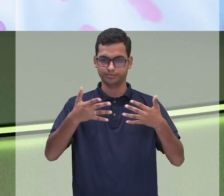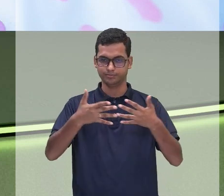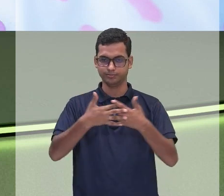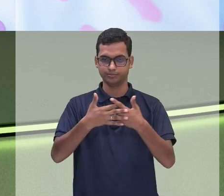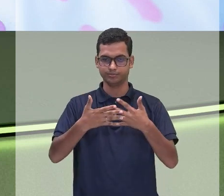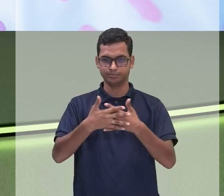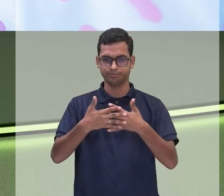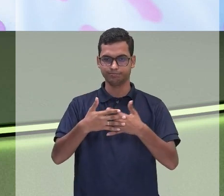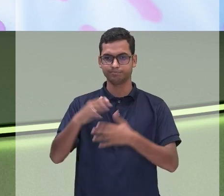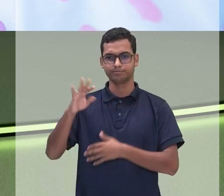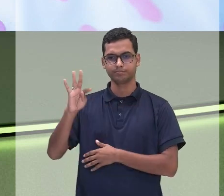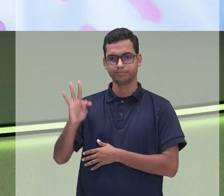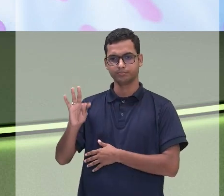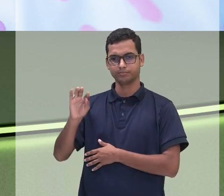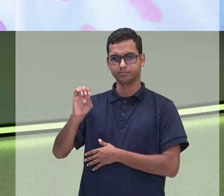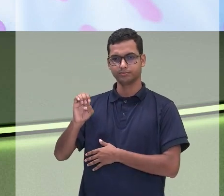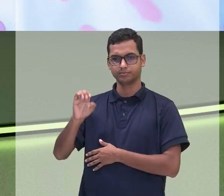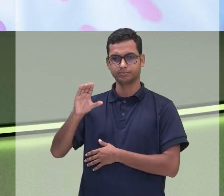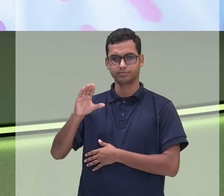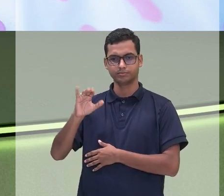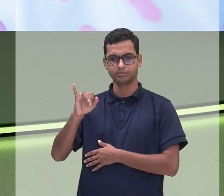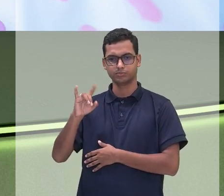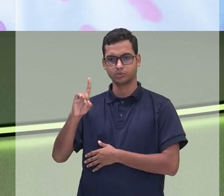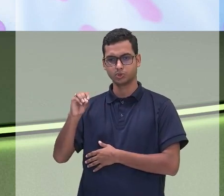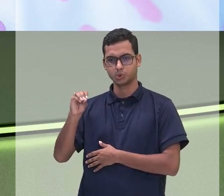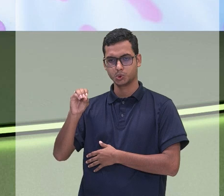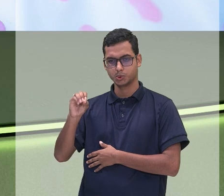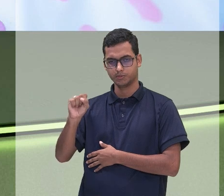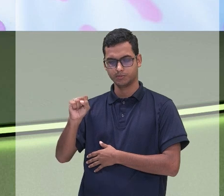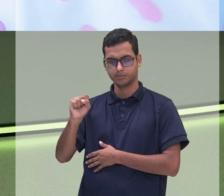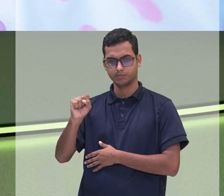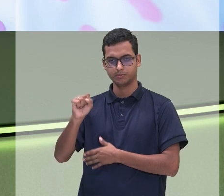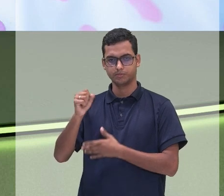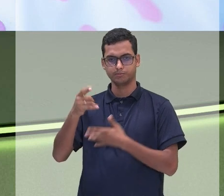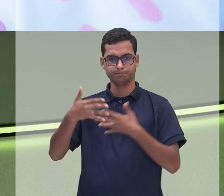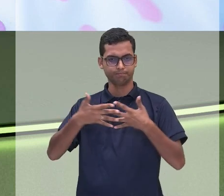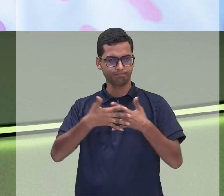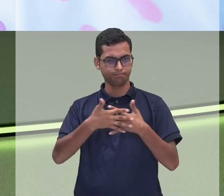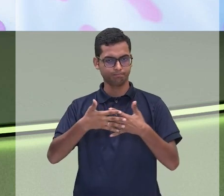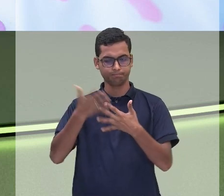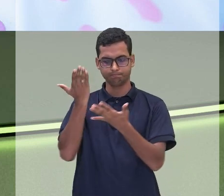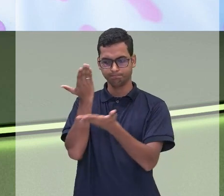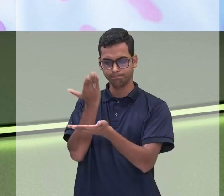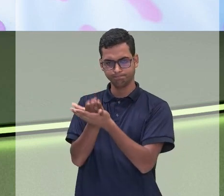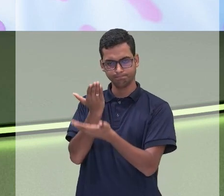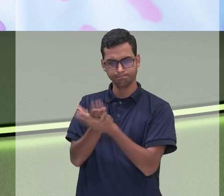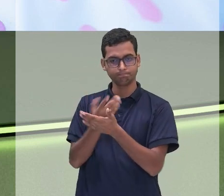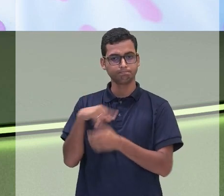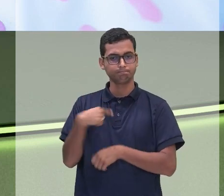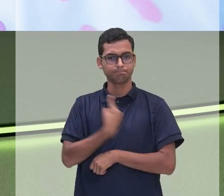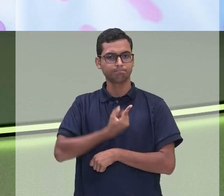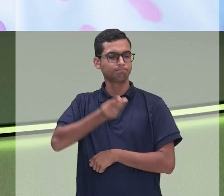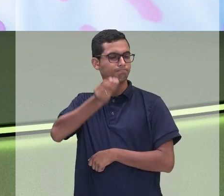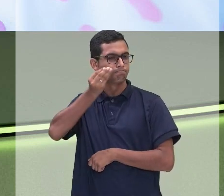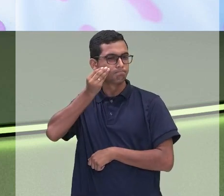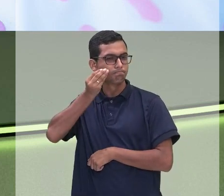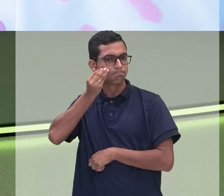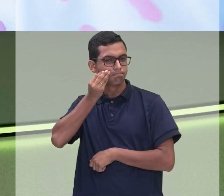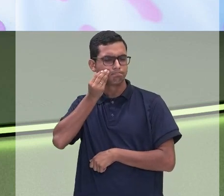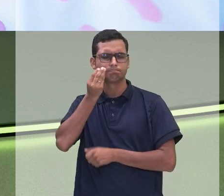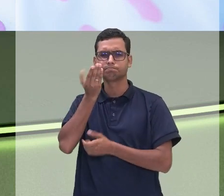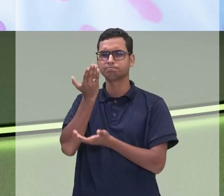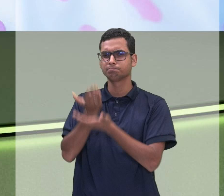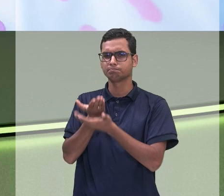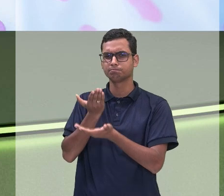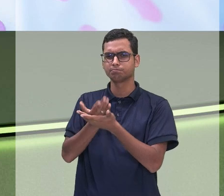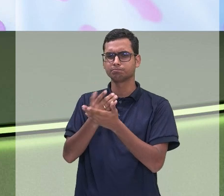Então essa aula é sobre a histologia. Né? Então quando a gente fala, quando a gente observa esse nome